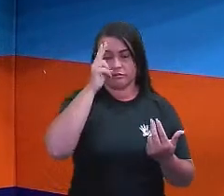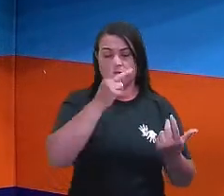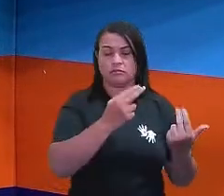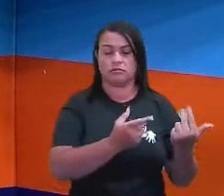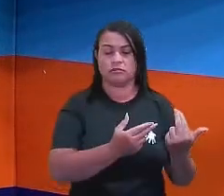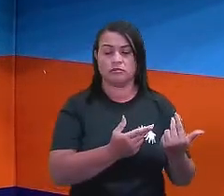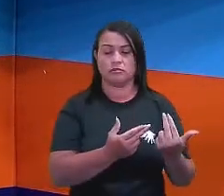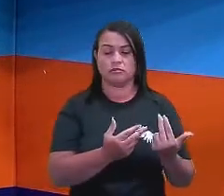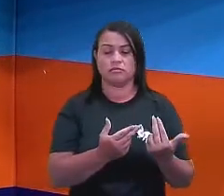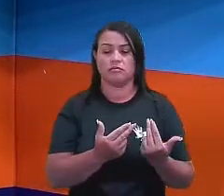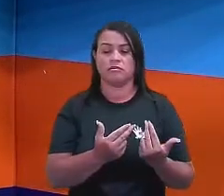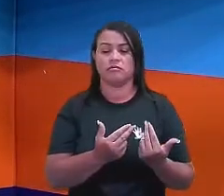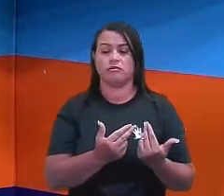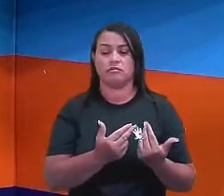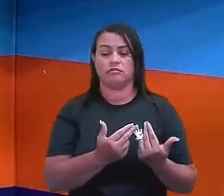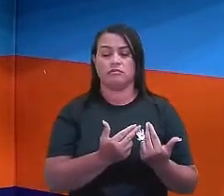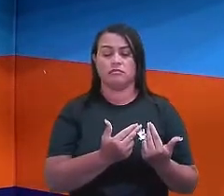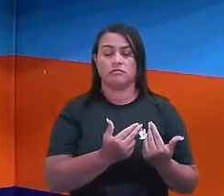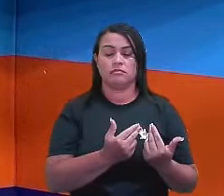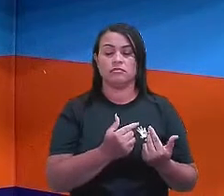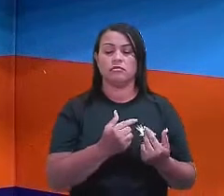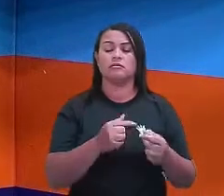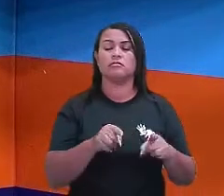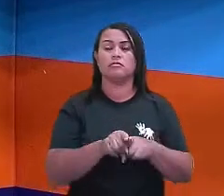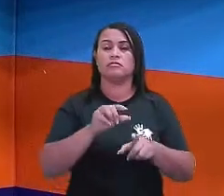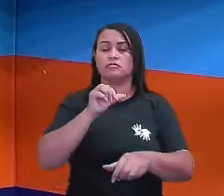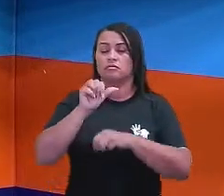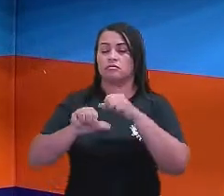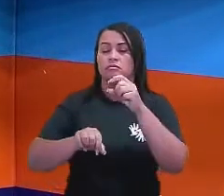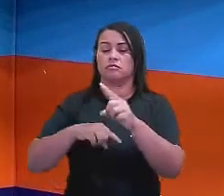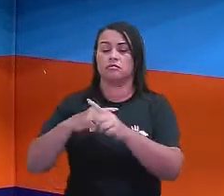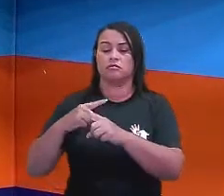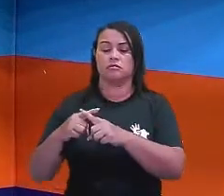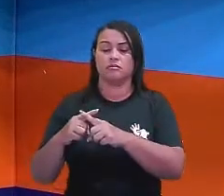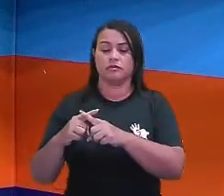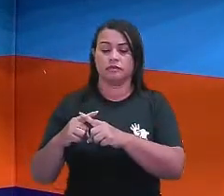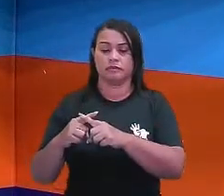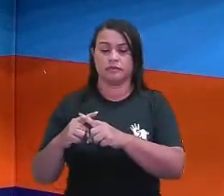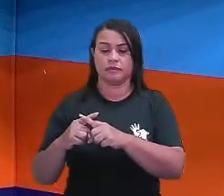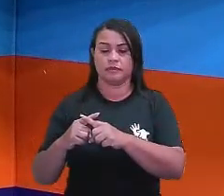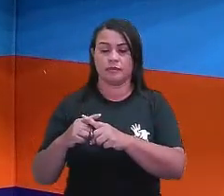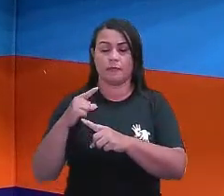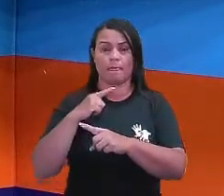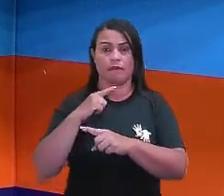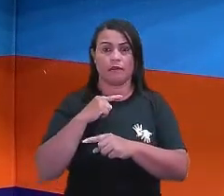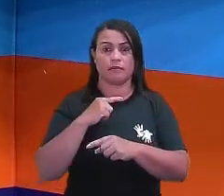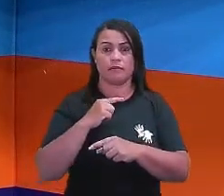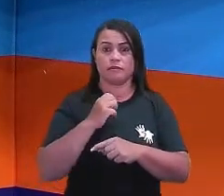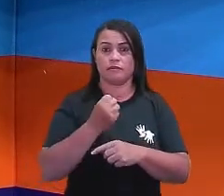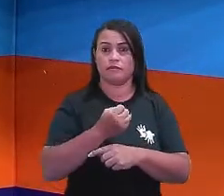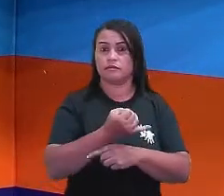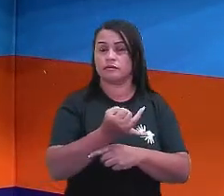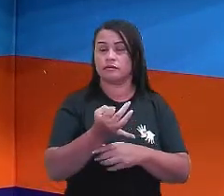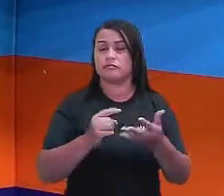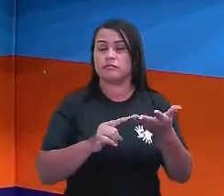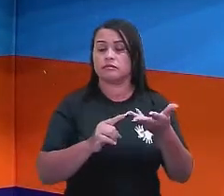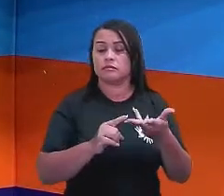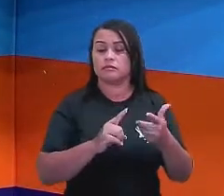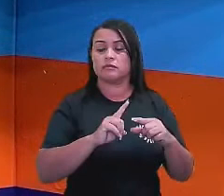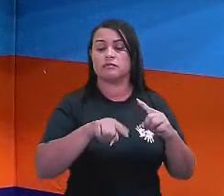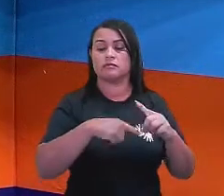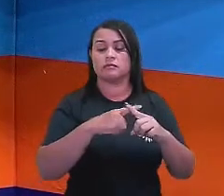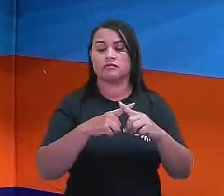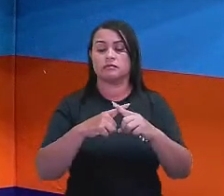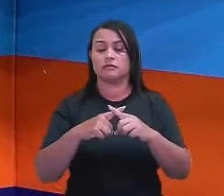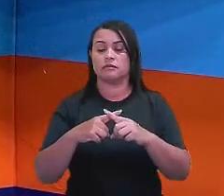A adição de parcelas iguais, eu transformo numa multiplicação, em que quantas vezes aquele está se repetindo? 4